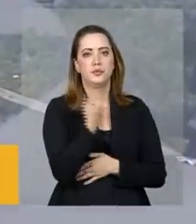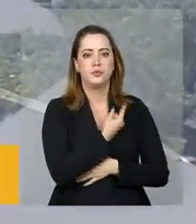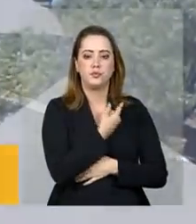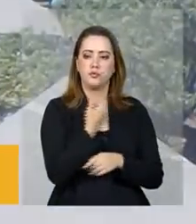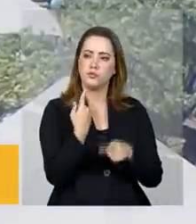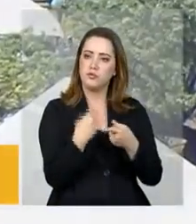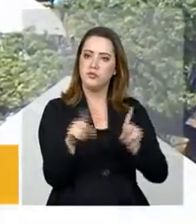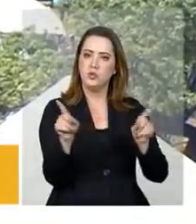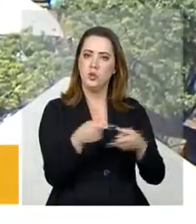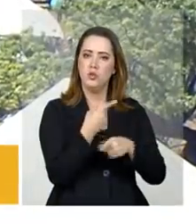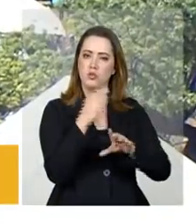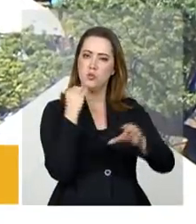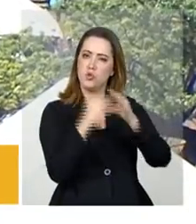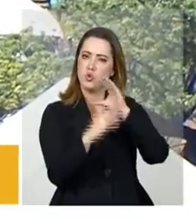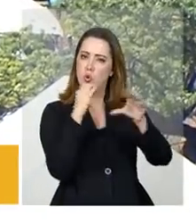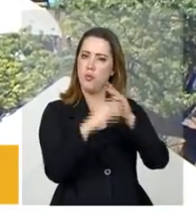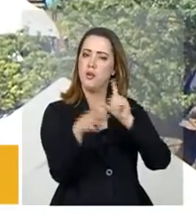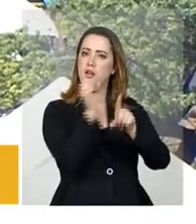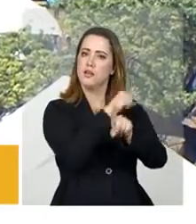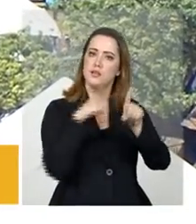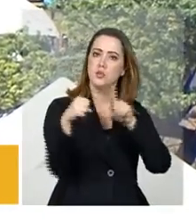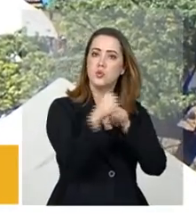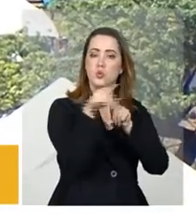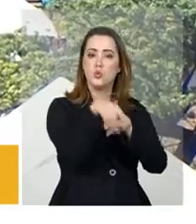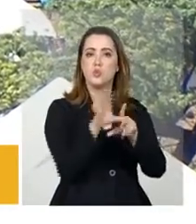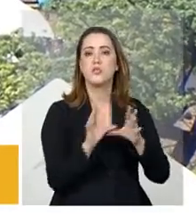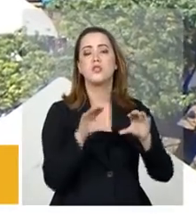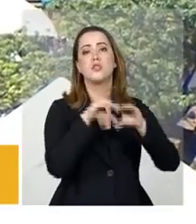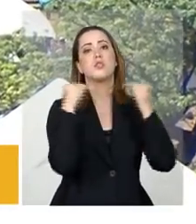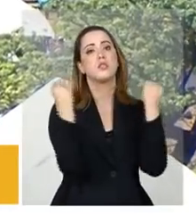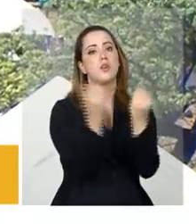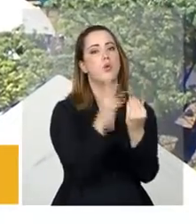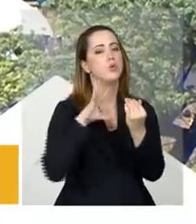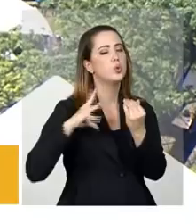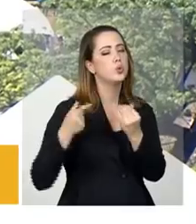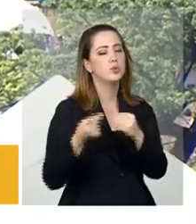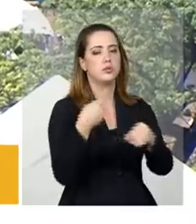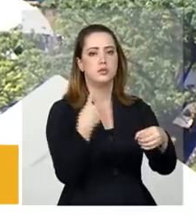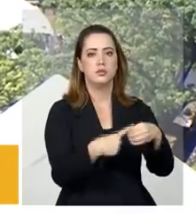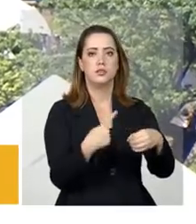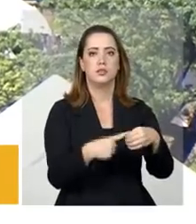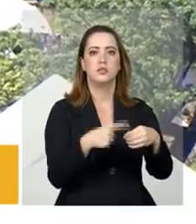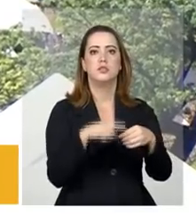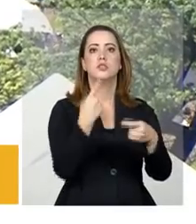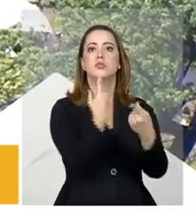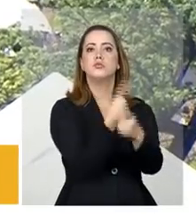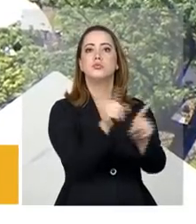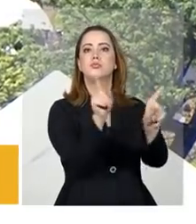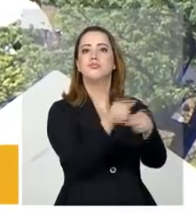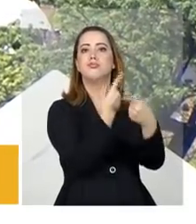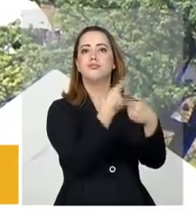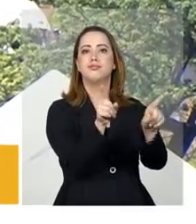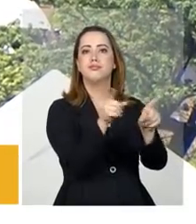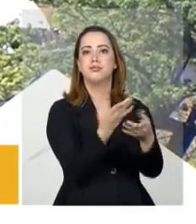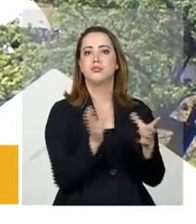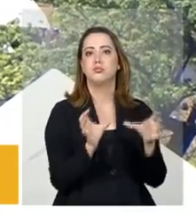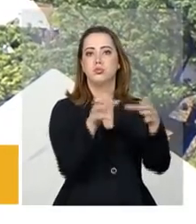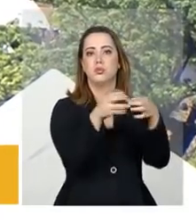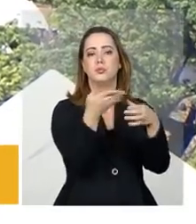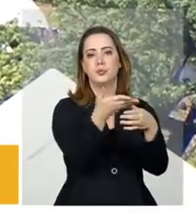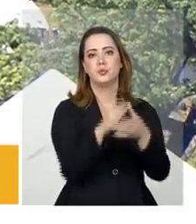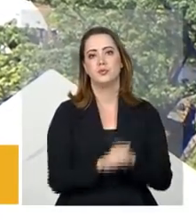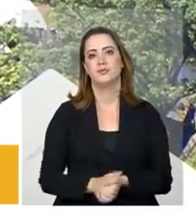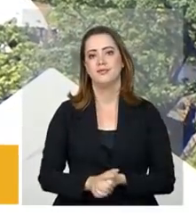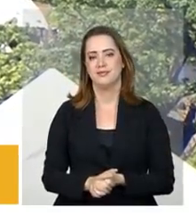instrumento de comunicação social com a comunidade, todas as cidades, são as bandas de músicas. A